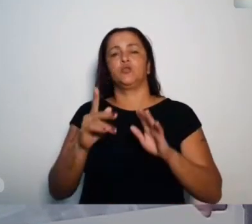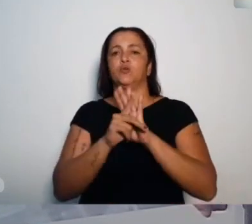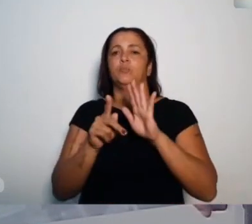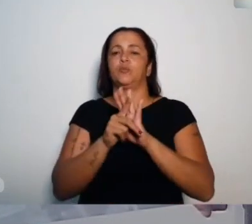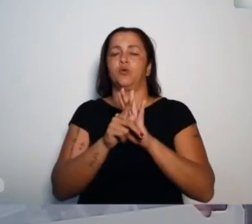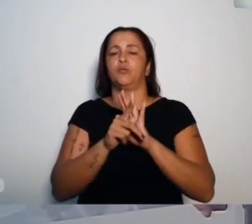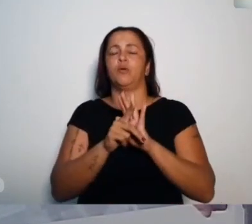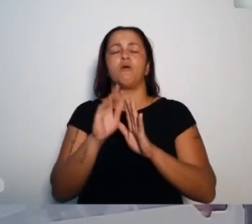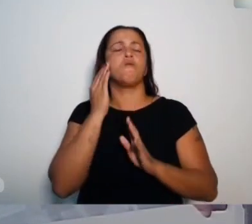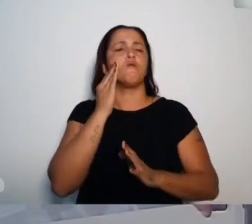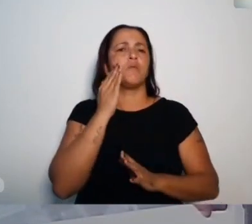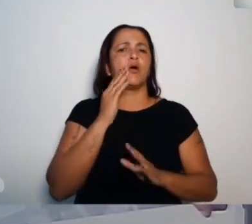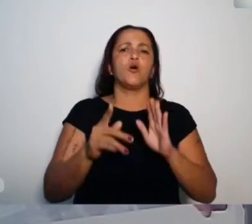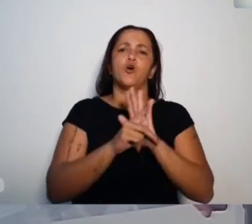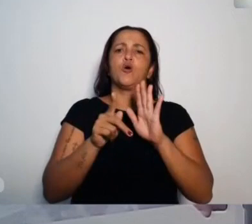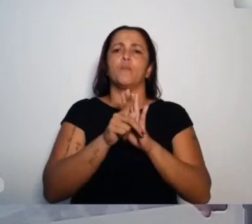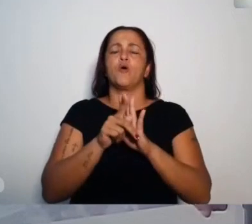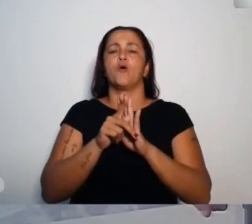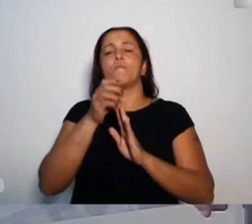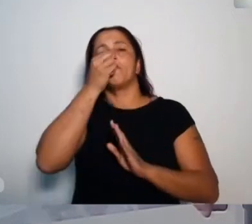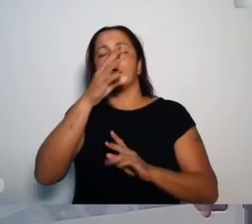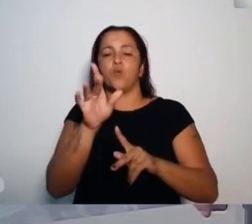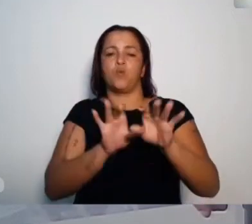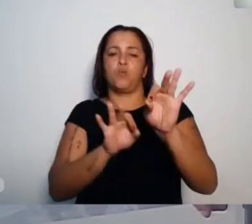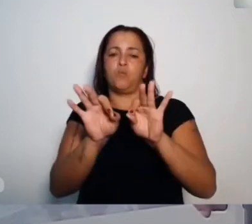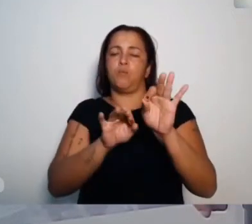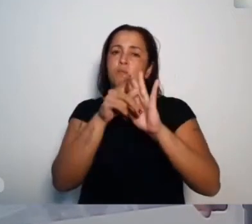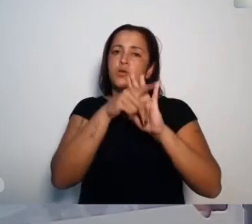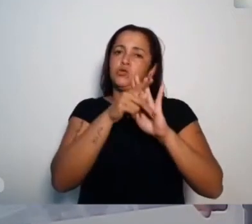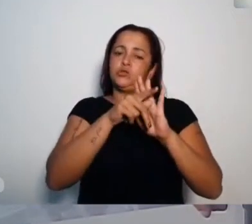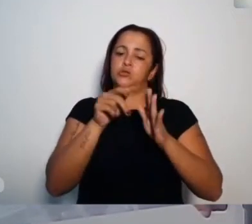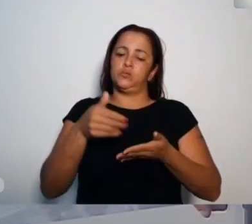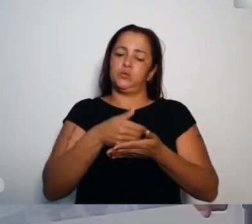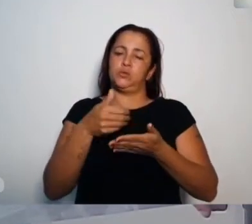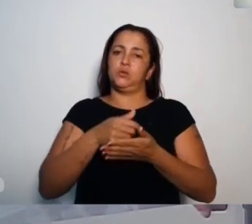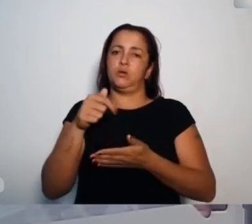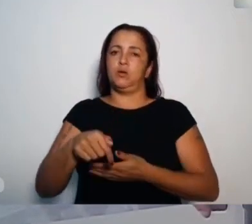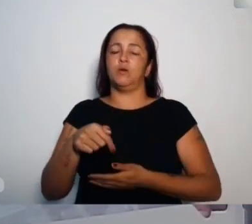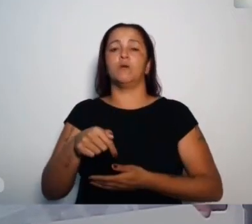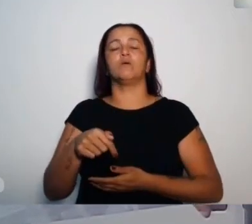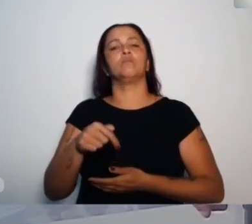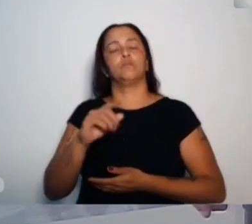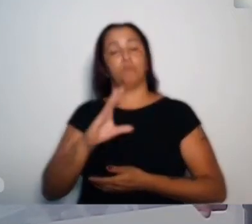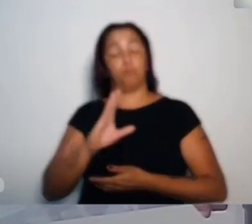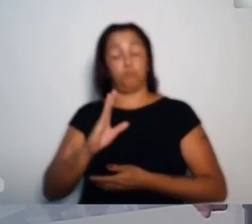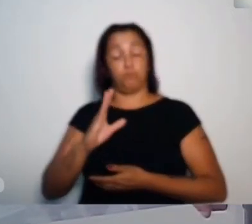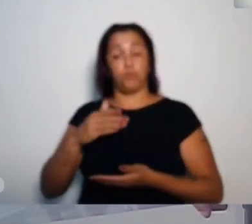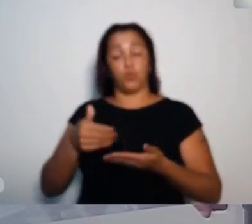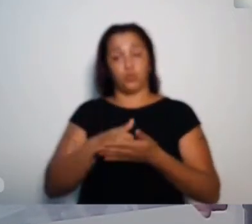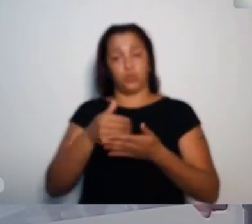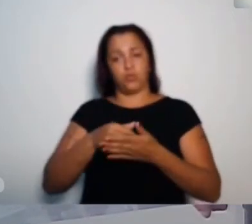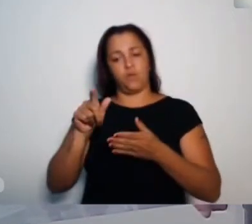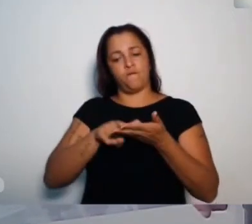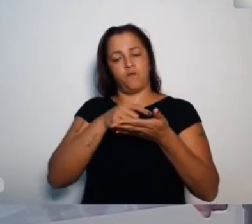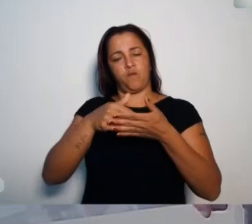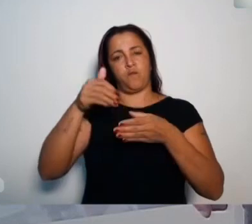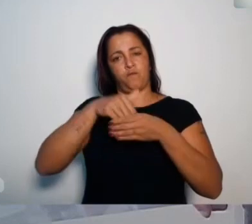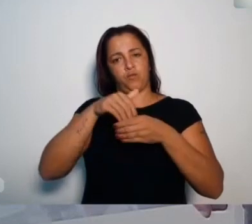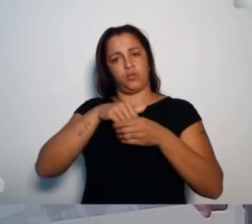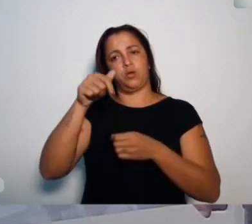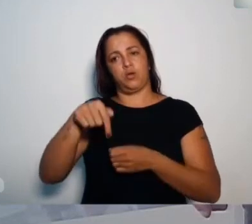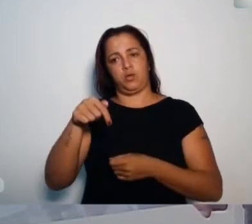compreensão dos bons projetos para o município de Botucatu que foram votados nesta casa. Eu